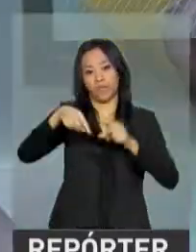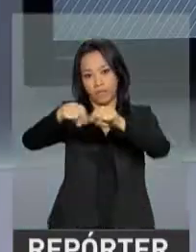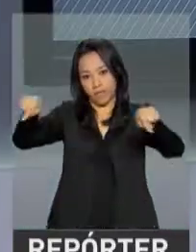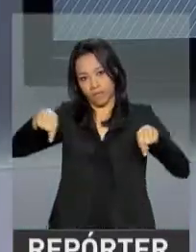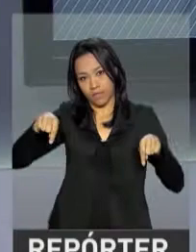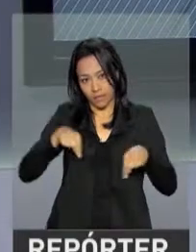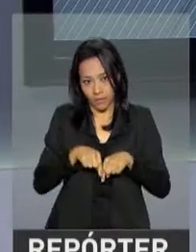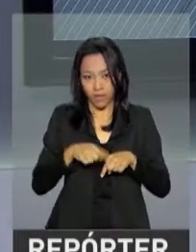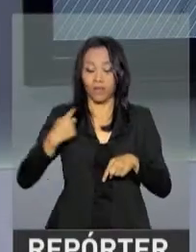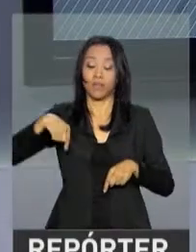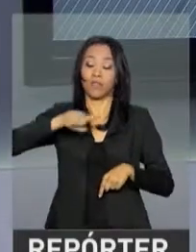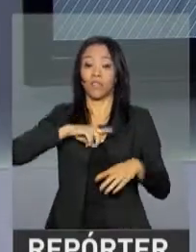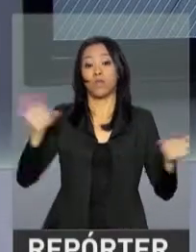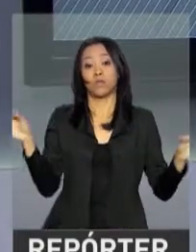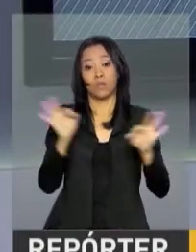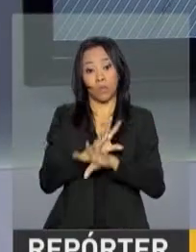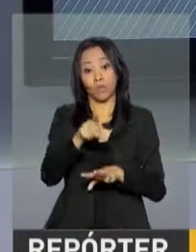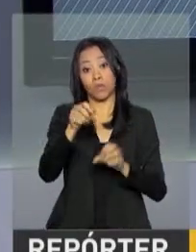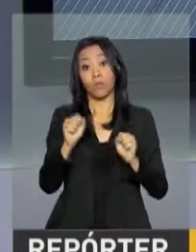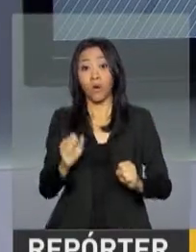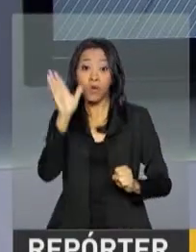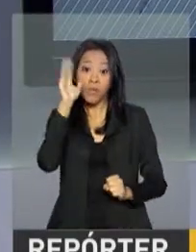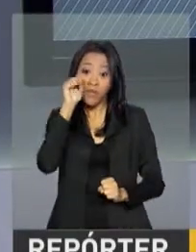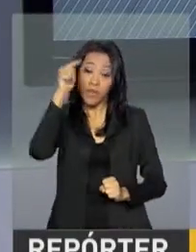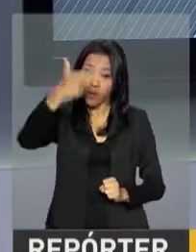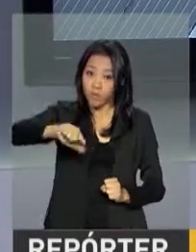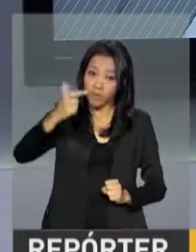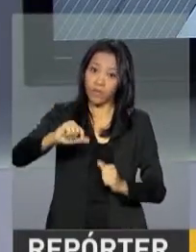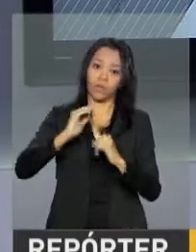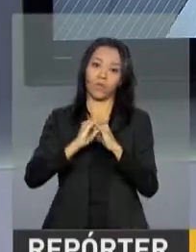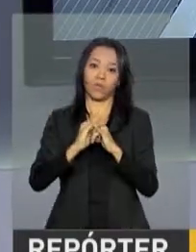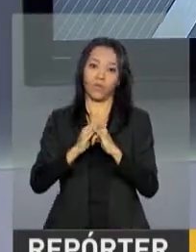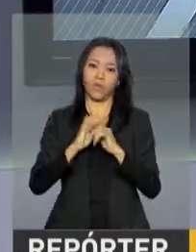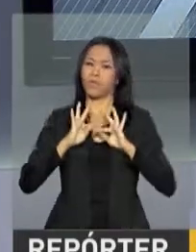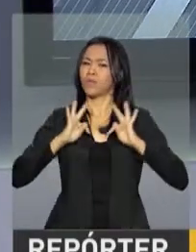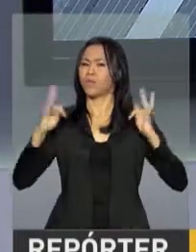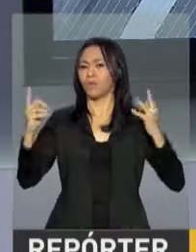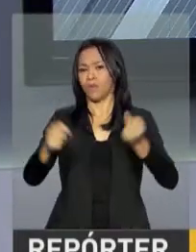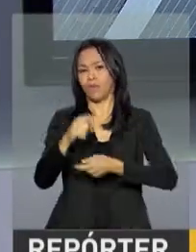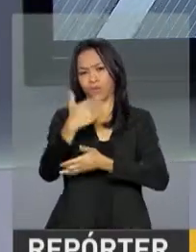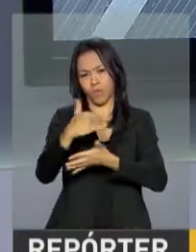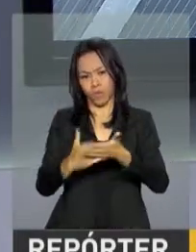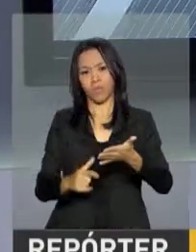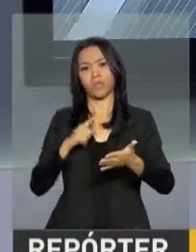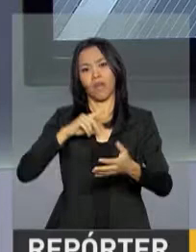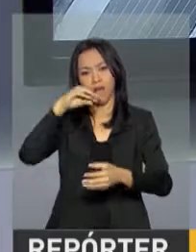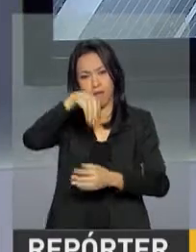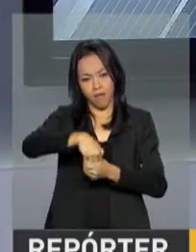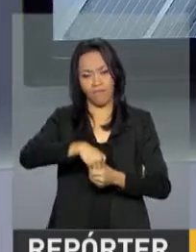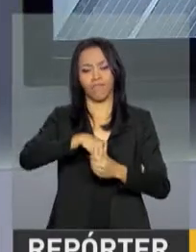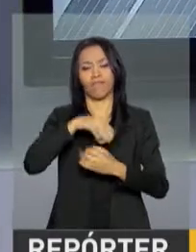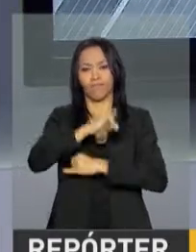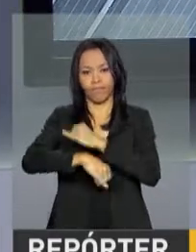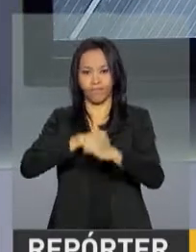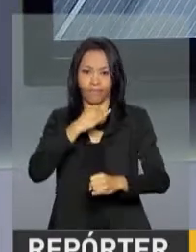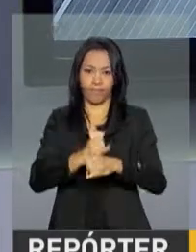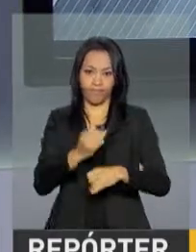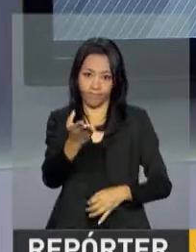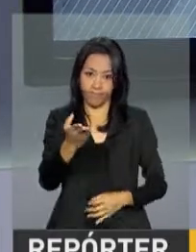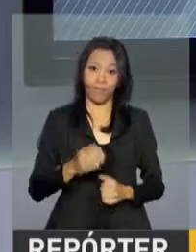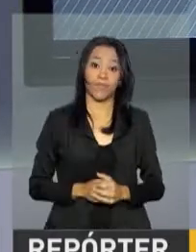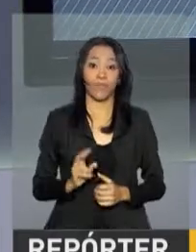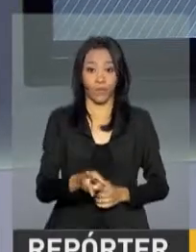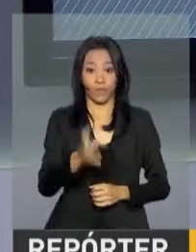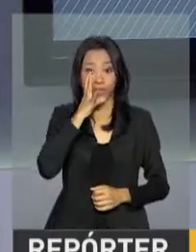E nós ficamos por aqui. Você pode rever as reportagens no YouTube. E toda a nossa programação também está na página da NBR na